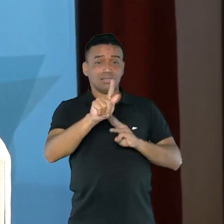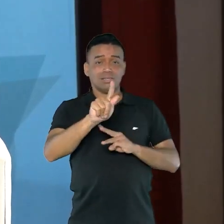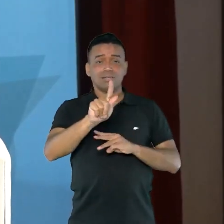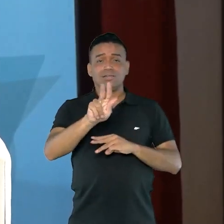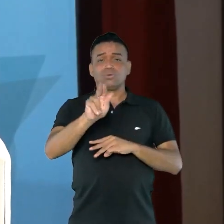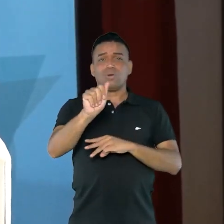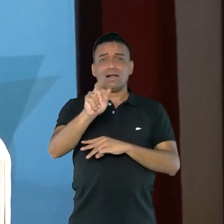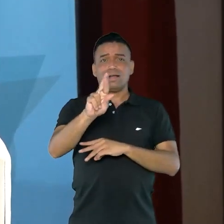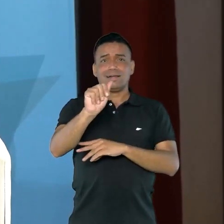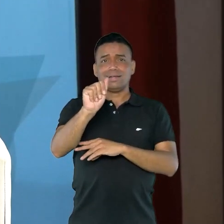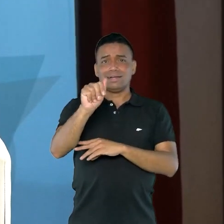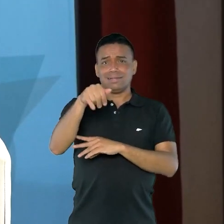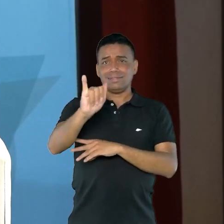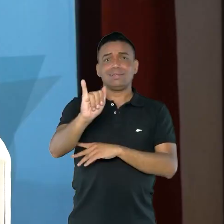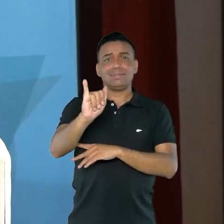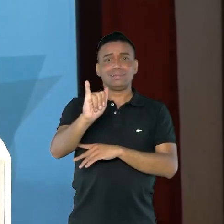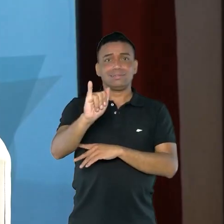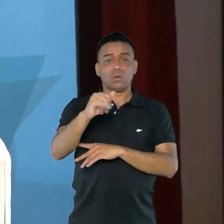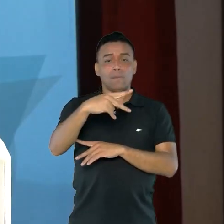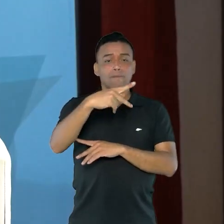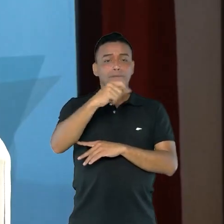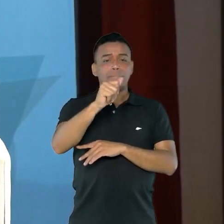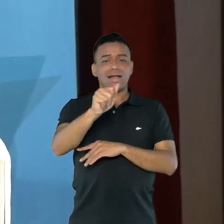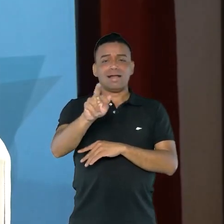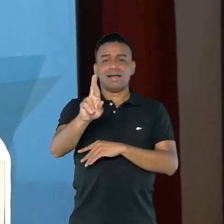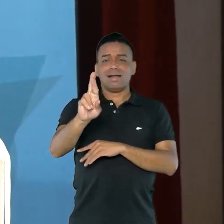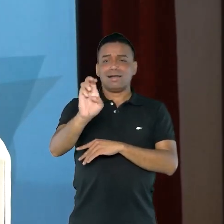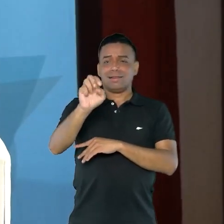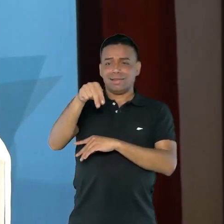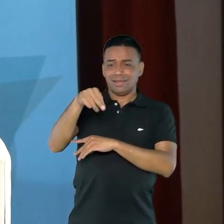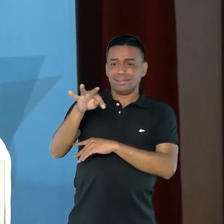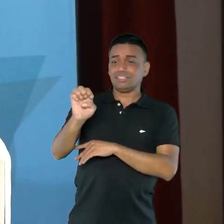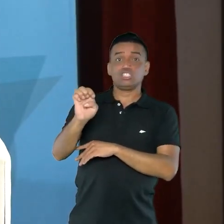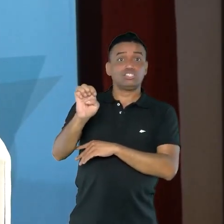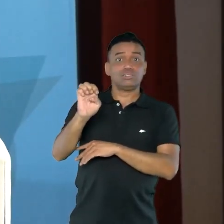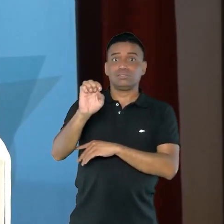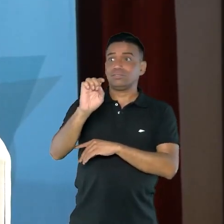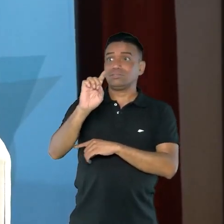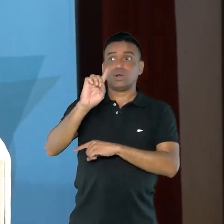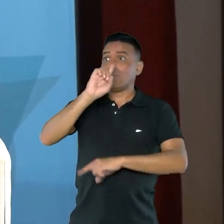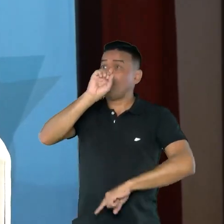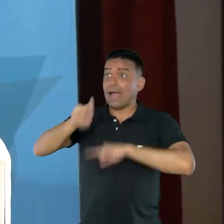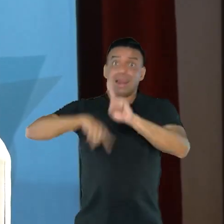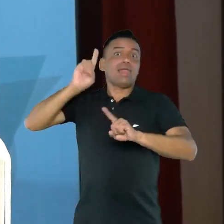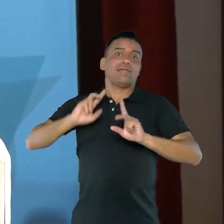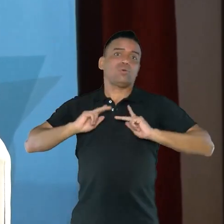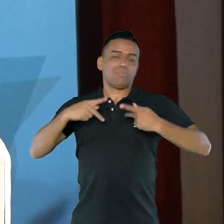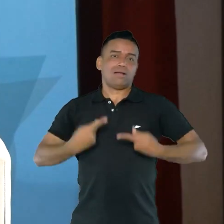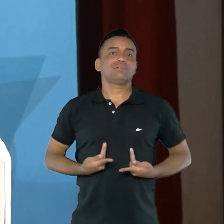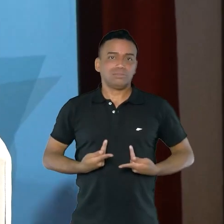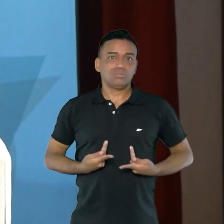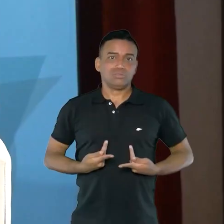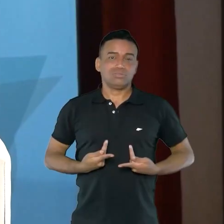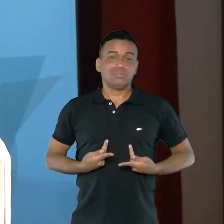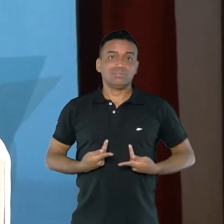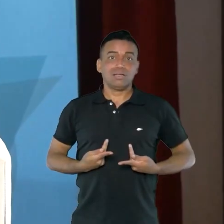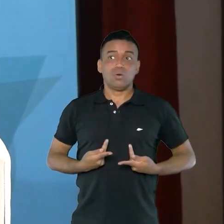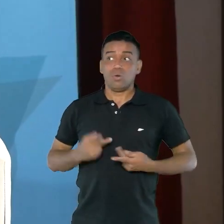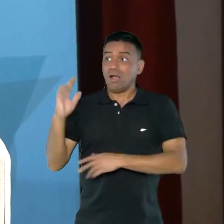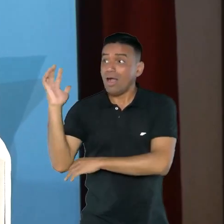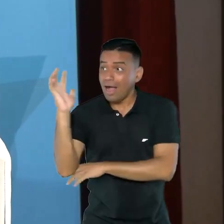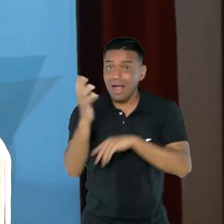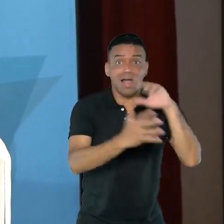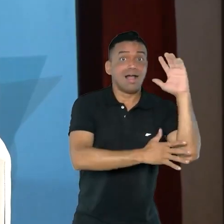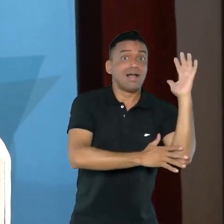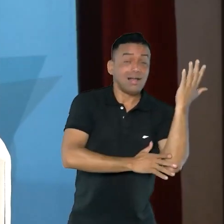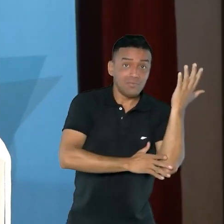guarani, o termo parente para além do humano, né? Então, as árvores são parentes, o rio também é nosso